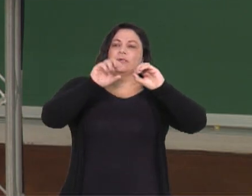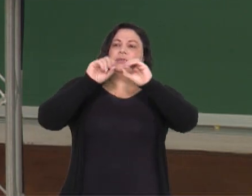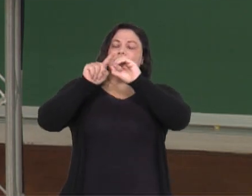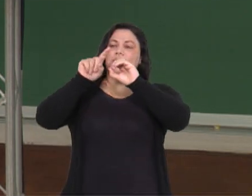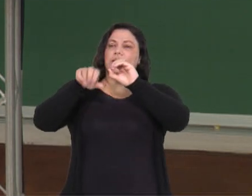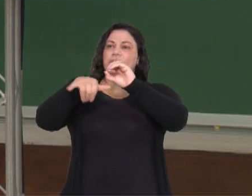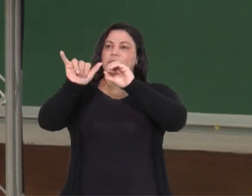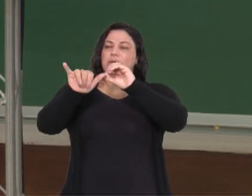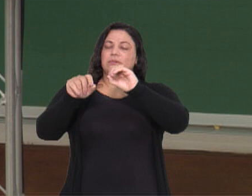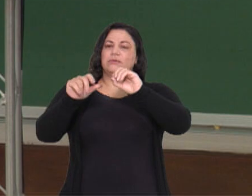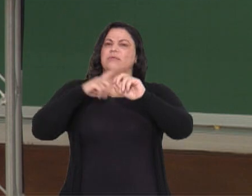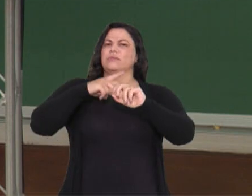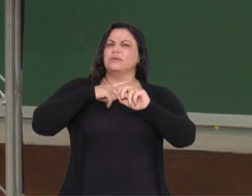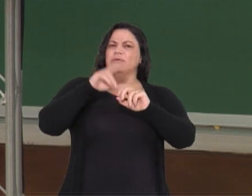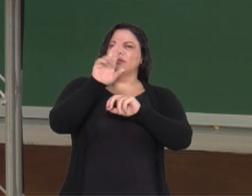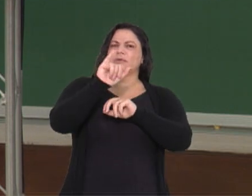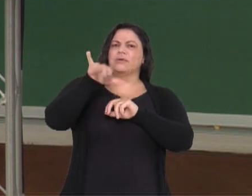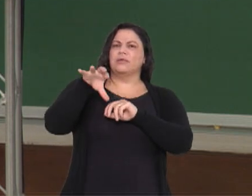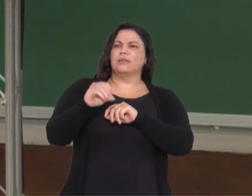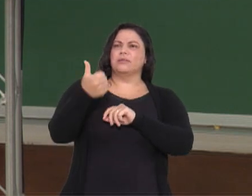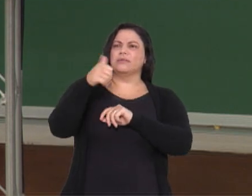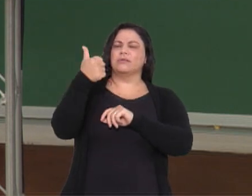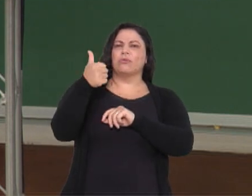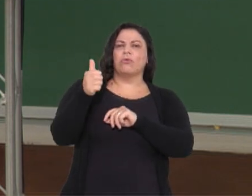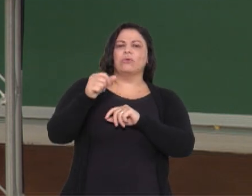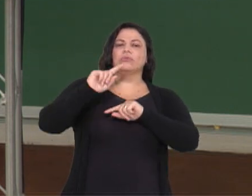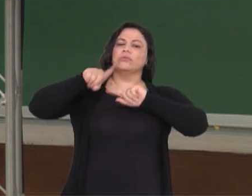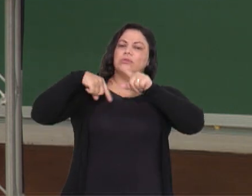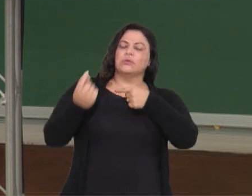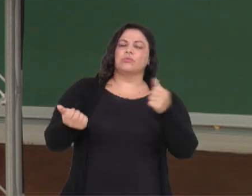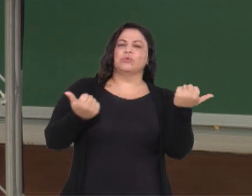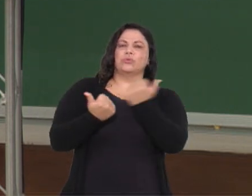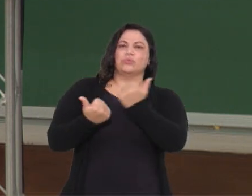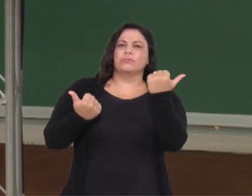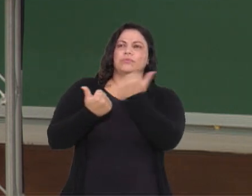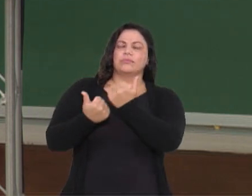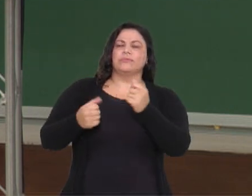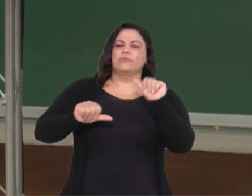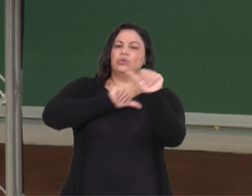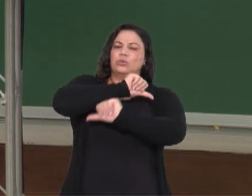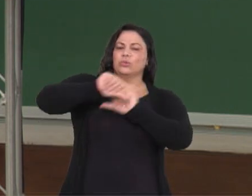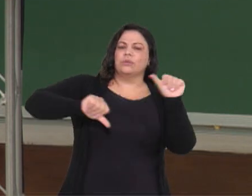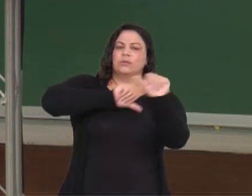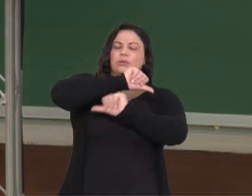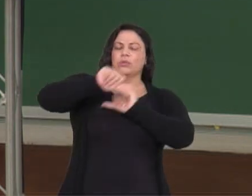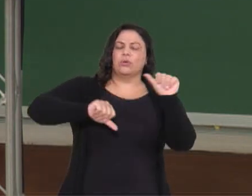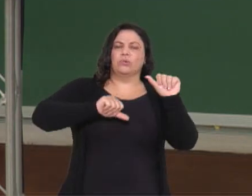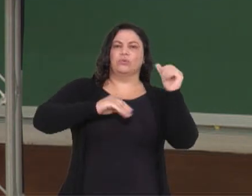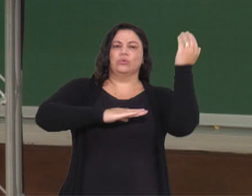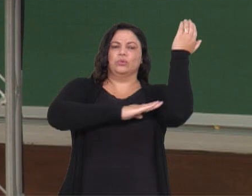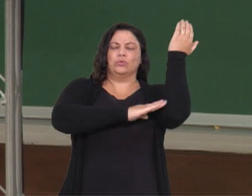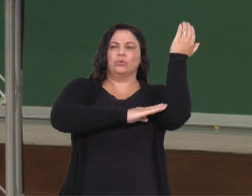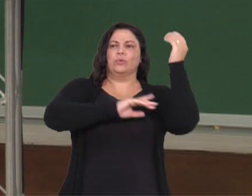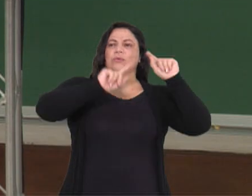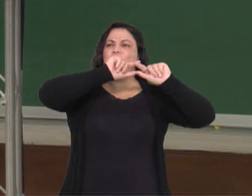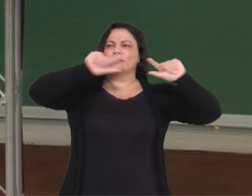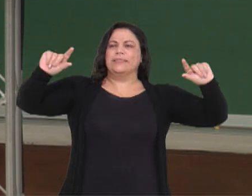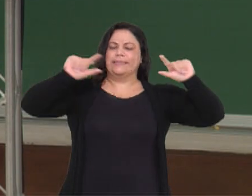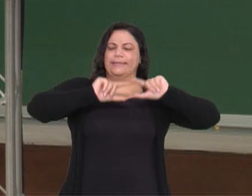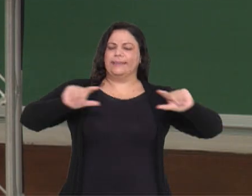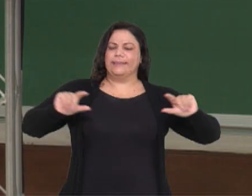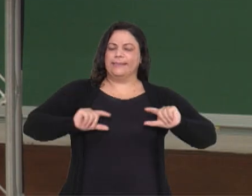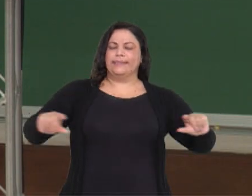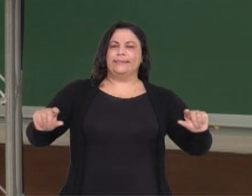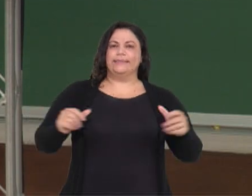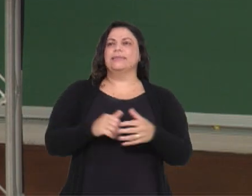tem um raio de 11. Logo, substituindo a coordenada 0x, 0y, você terá na equação